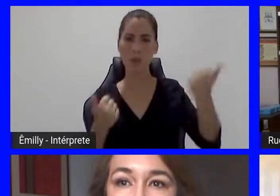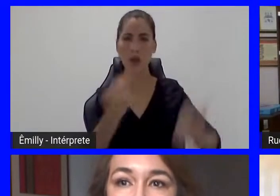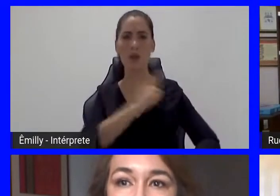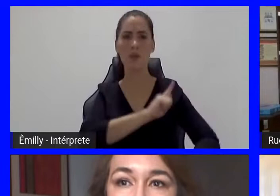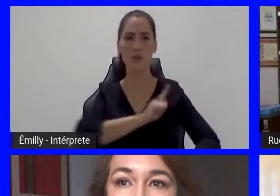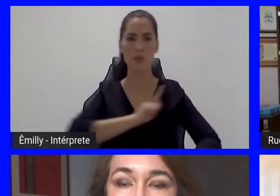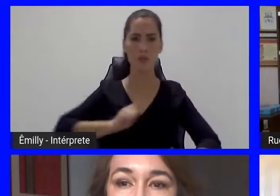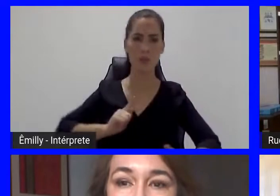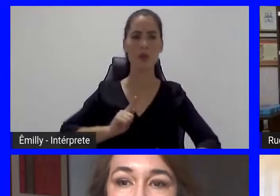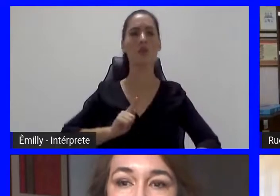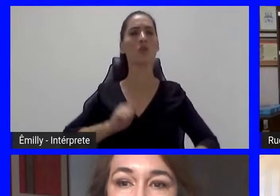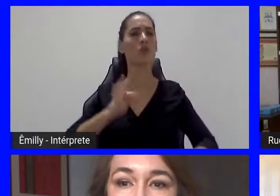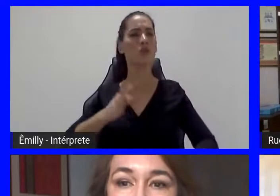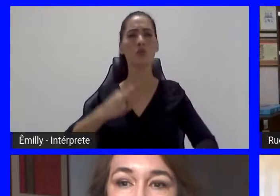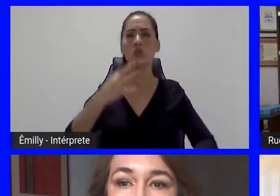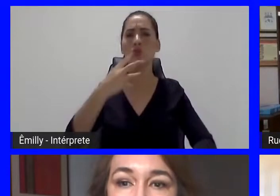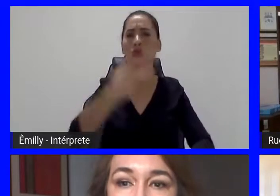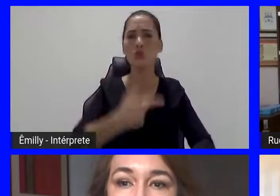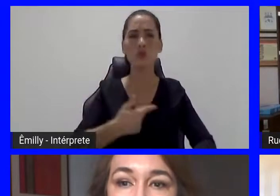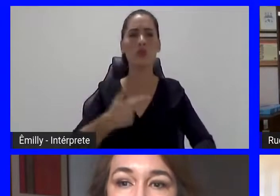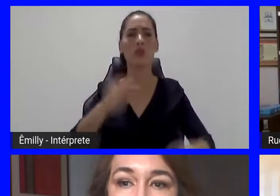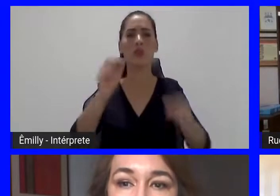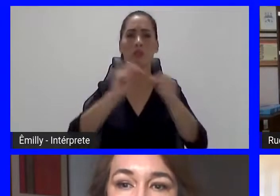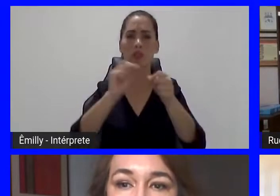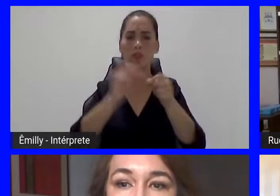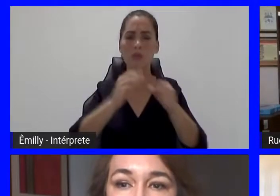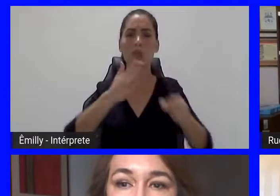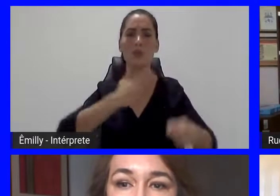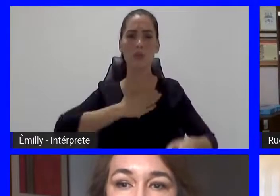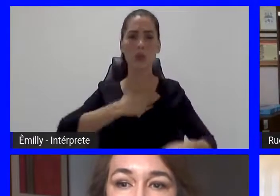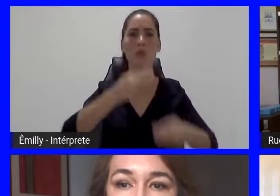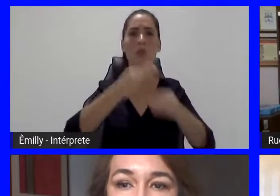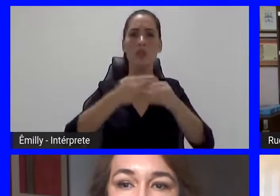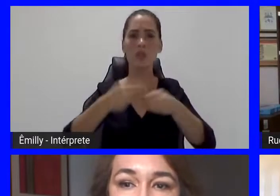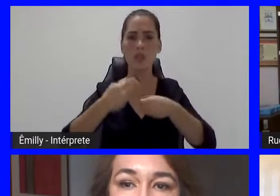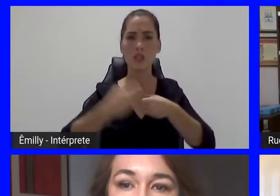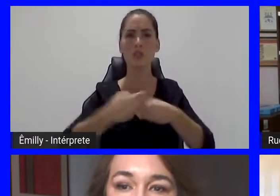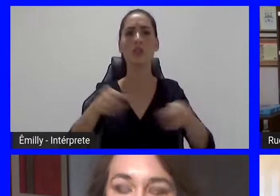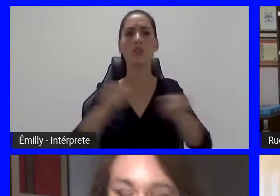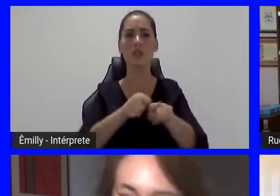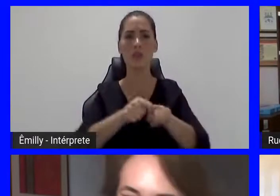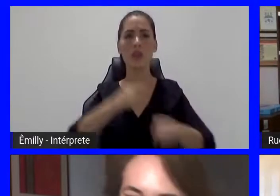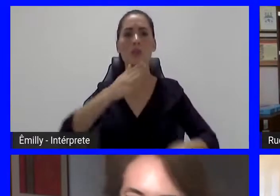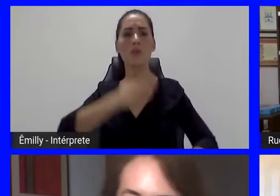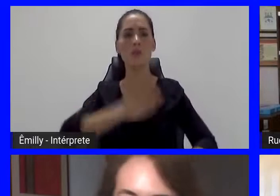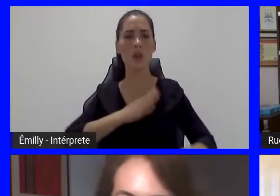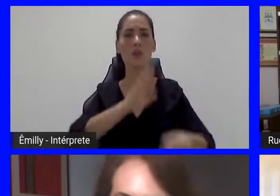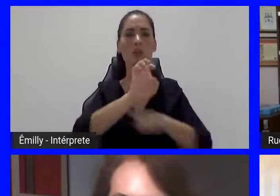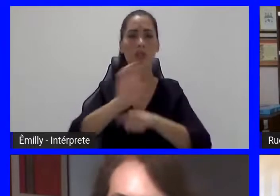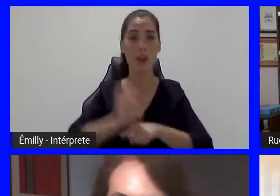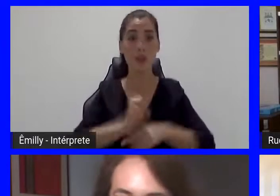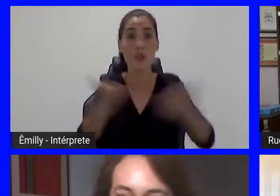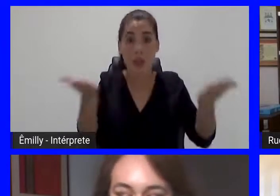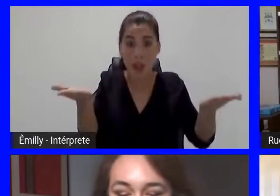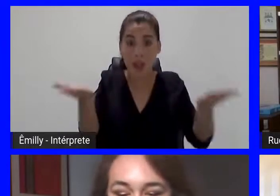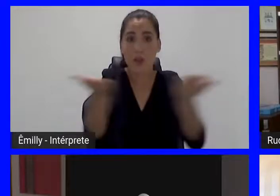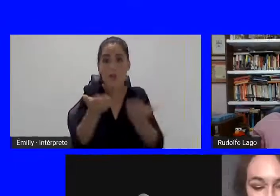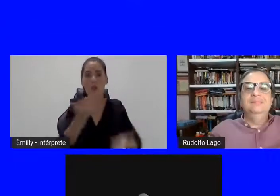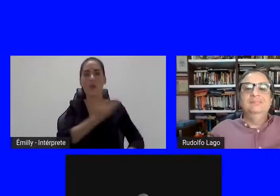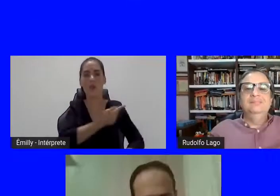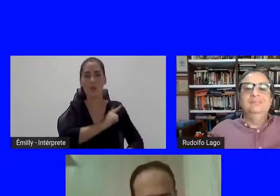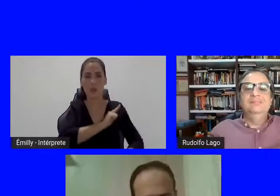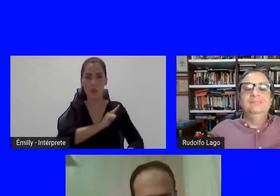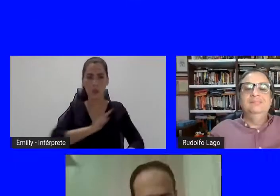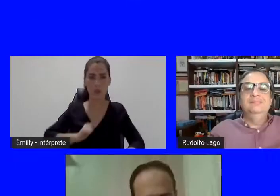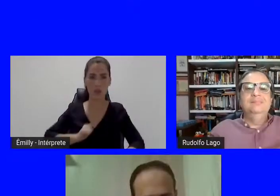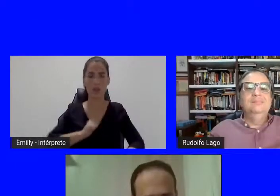pude fazer para o meu município, depois para o meu estado e agora no governo federal. Porque sabemos que o problema maior do Brasil